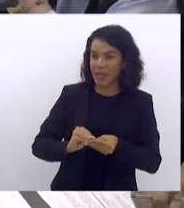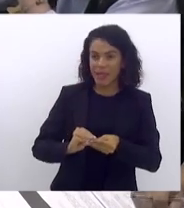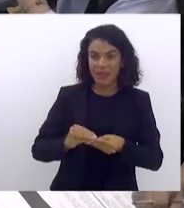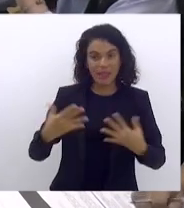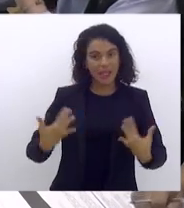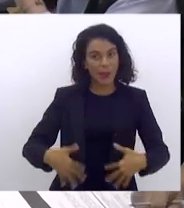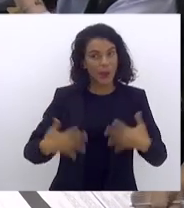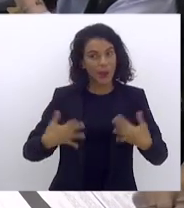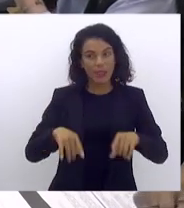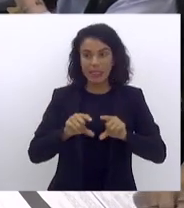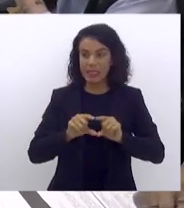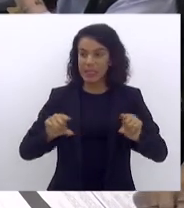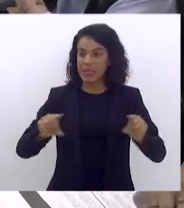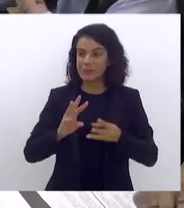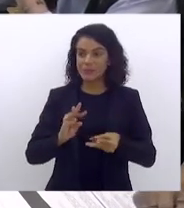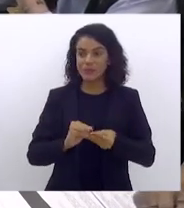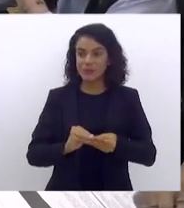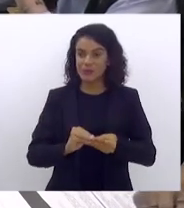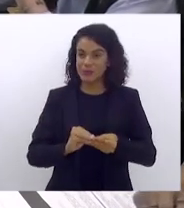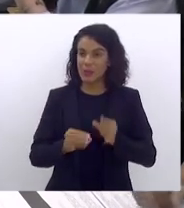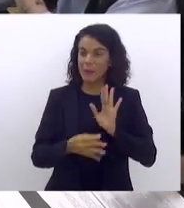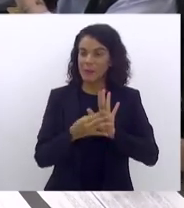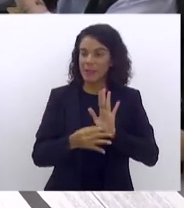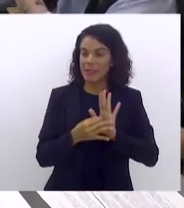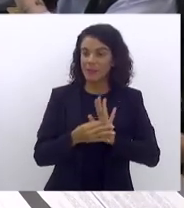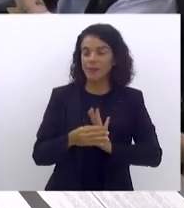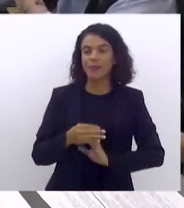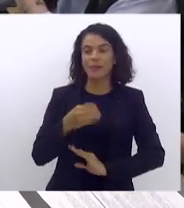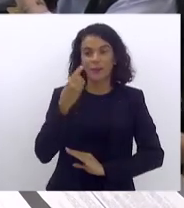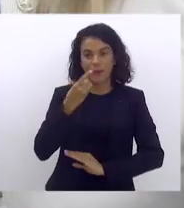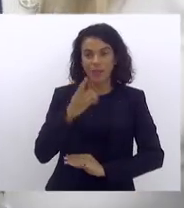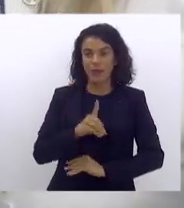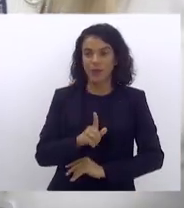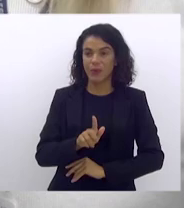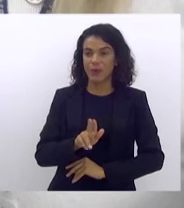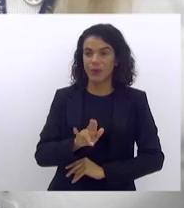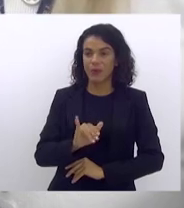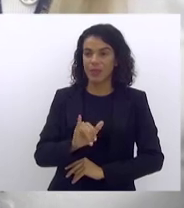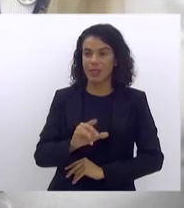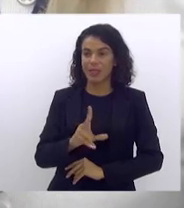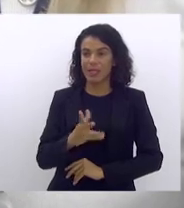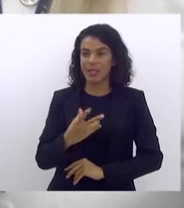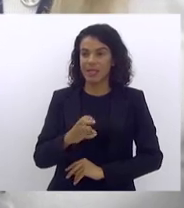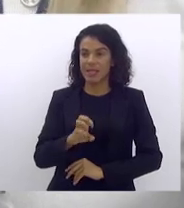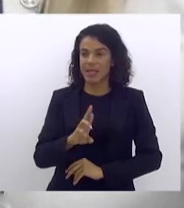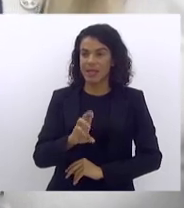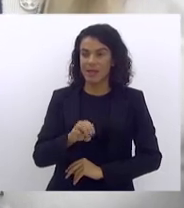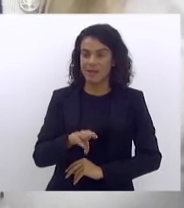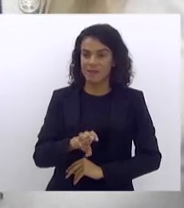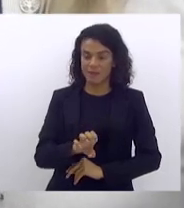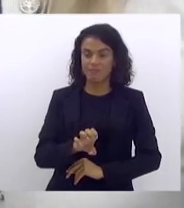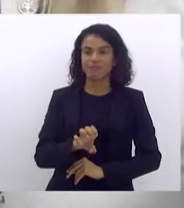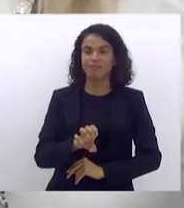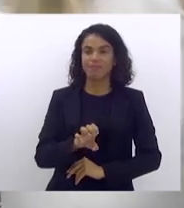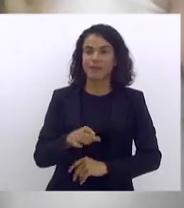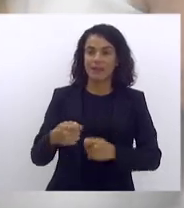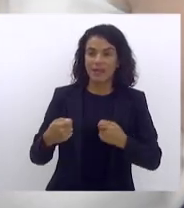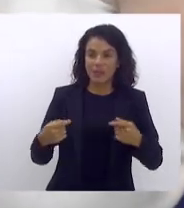Para aparecer, aqui, né? Deputado emendas. Guilherme Delaroli. Senhor presidente, é pela juridicidade com